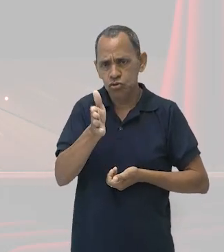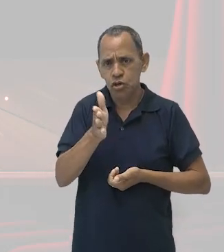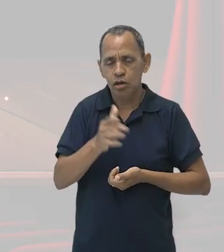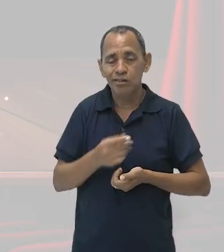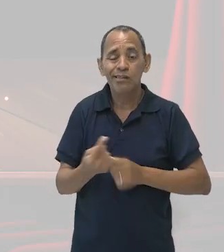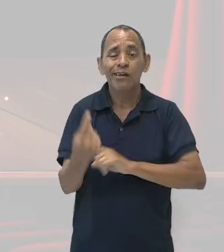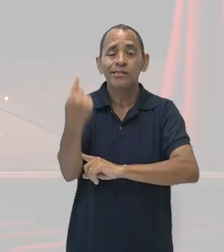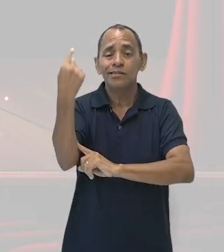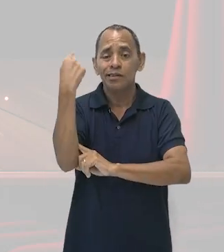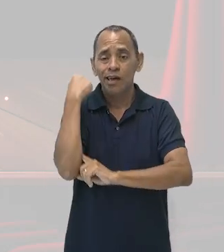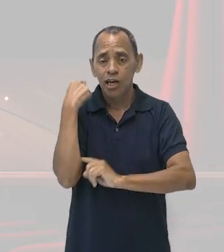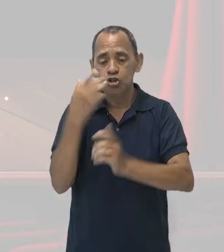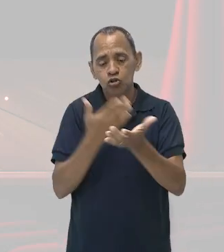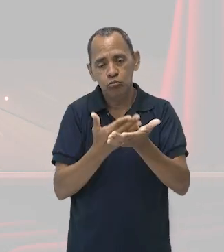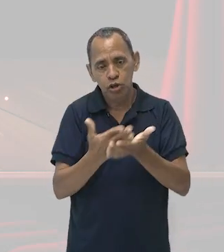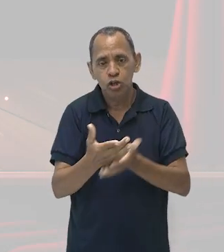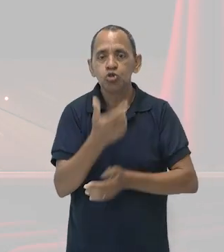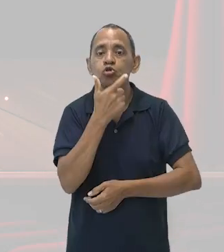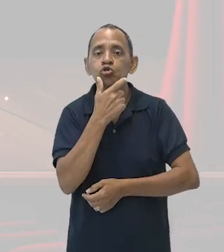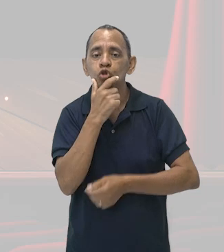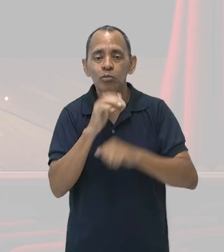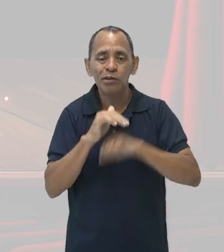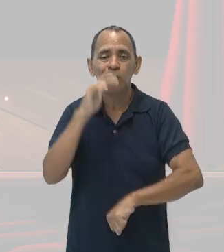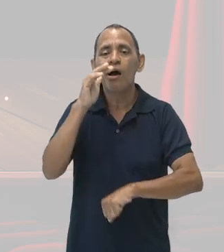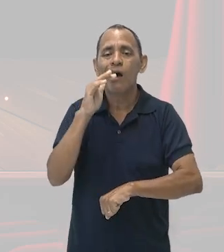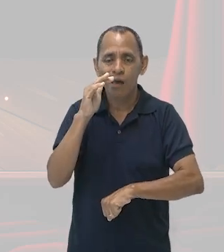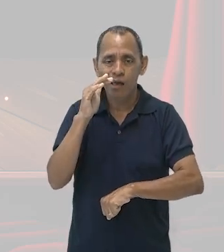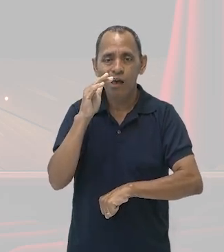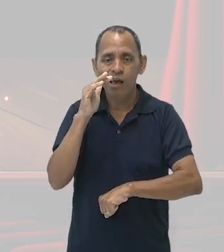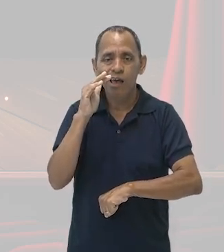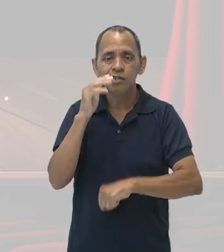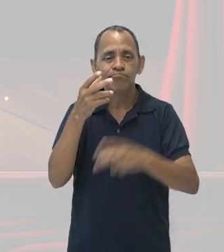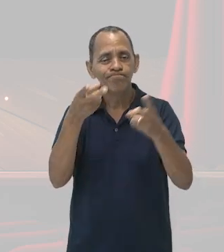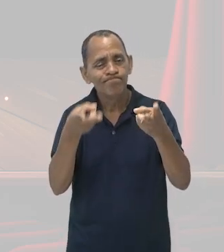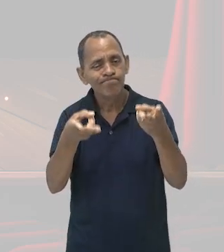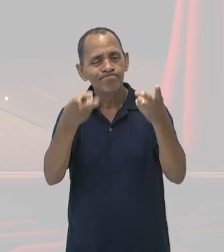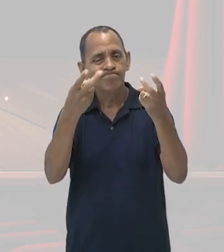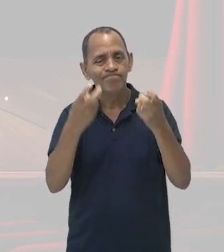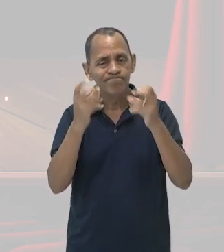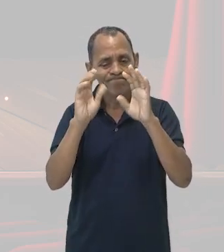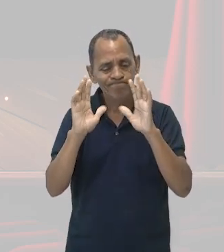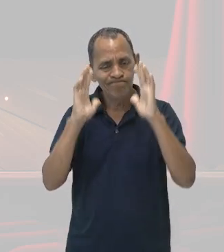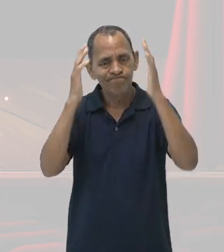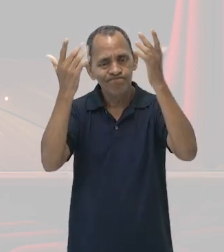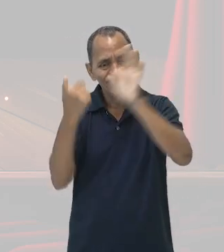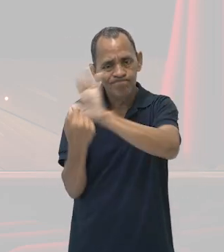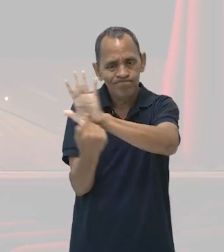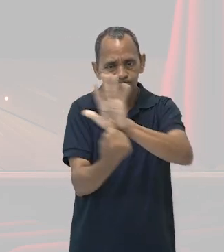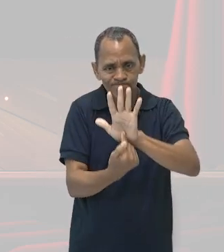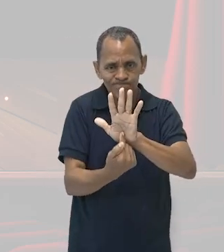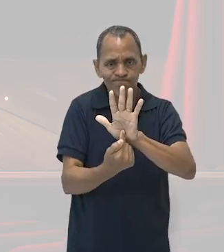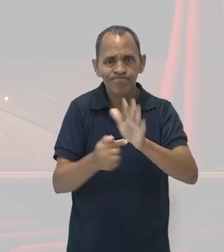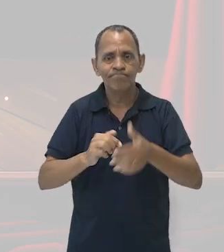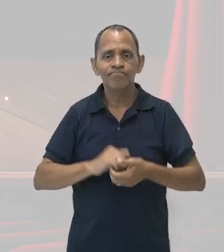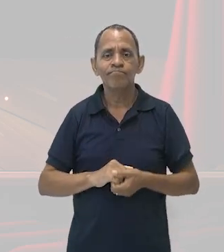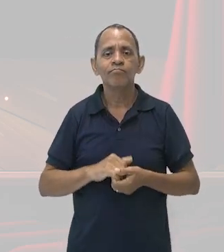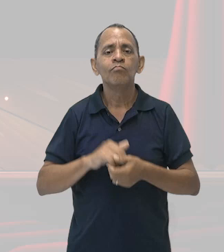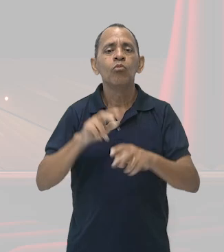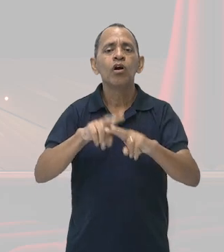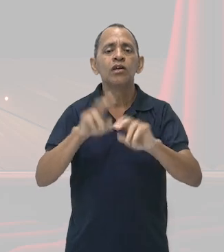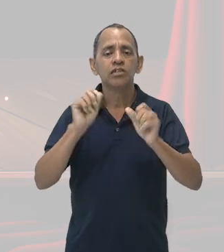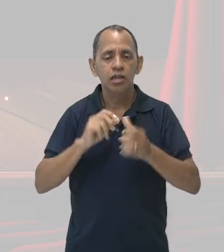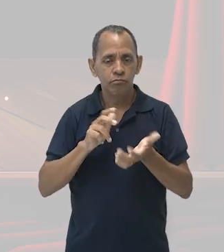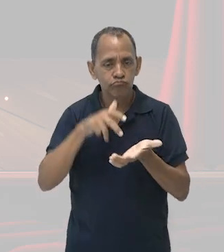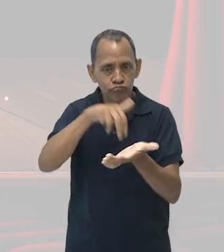origem, os homens eles eram mais vistos nas apresentações de balé por conta das piruetas, dos